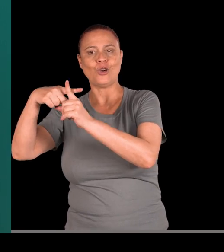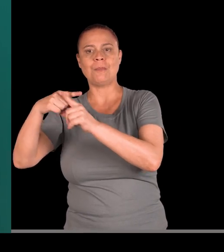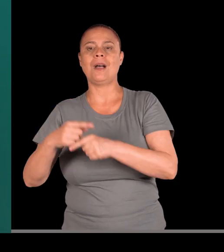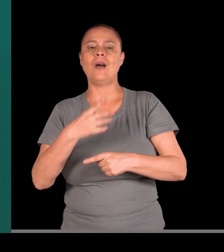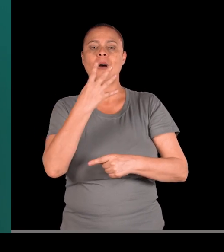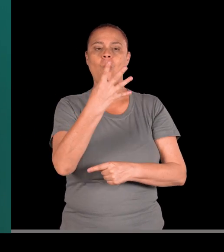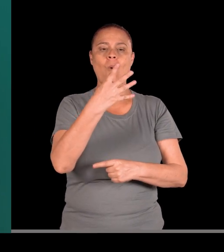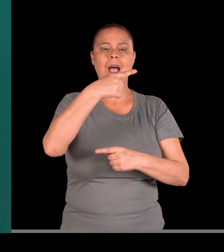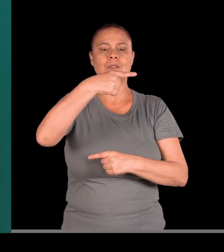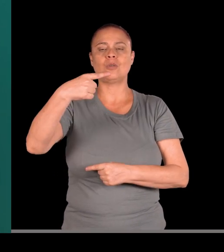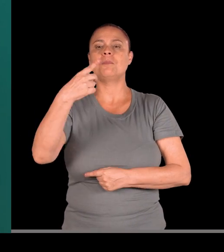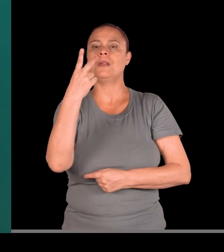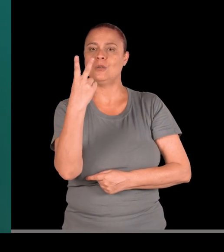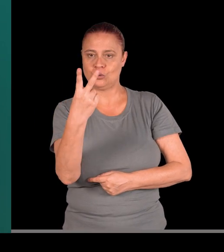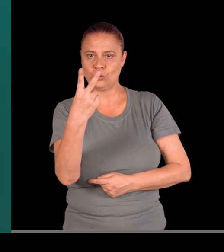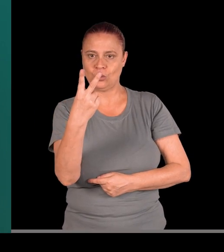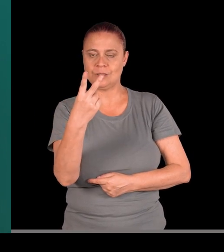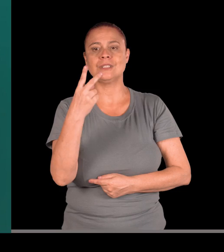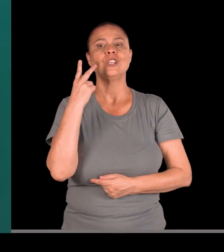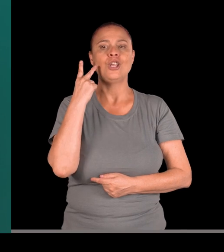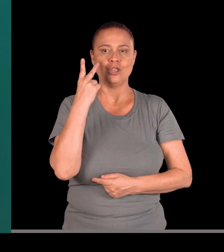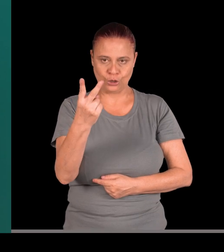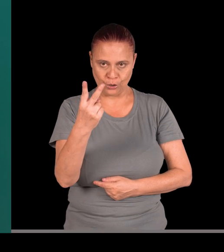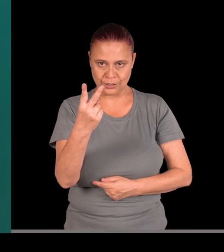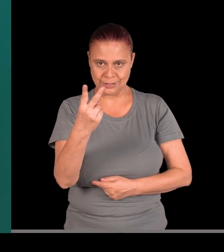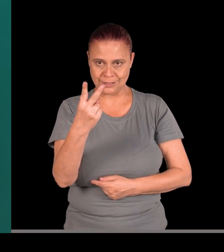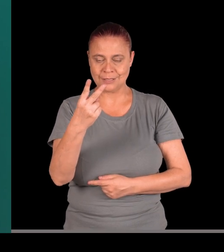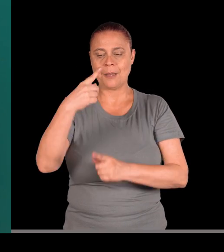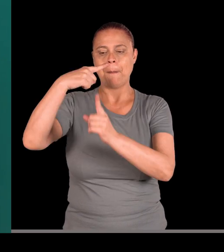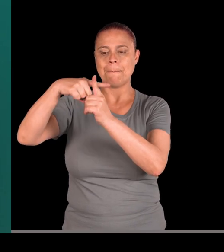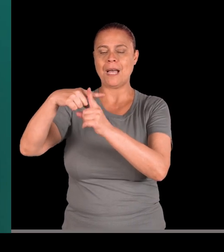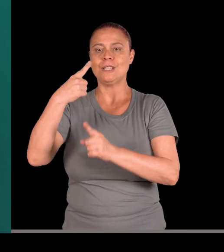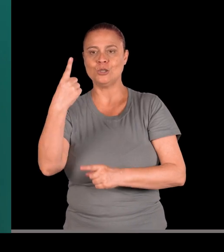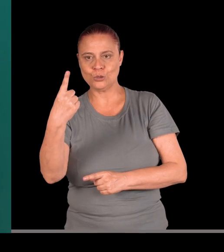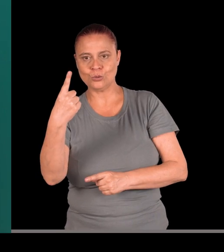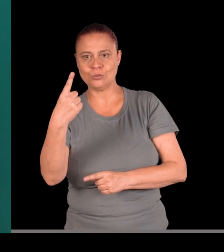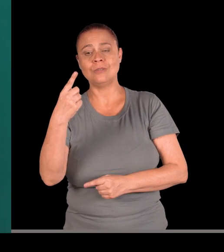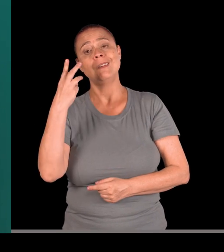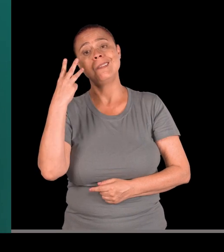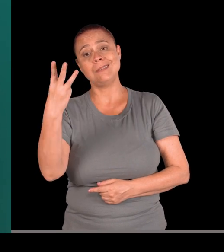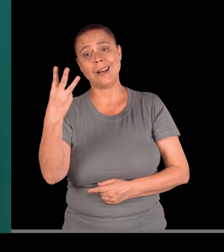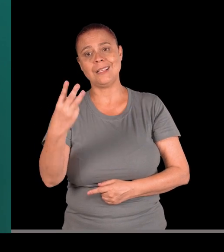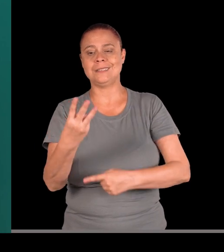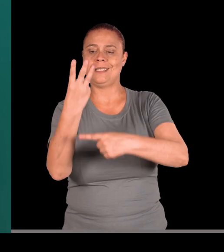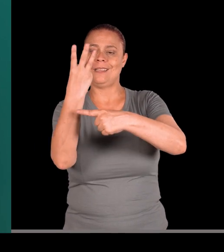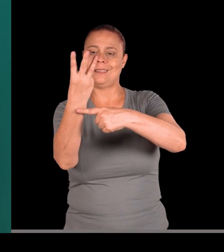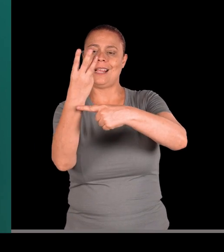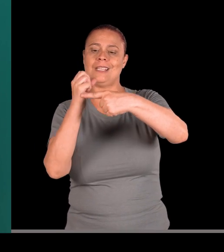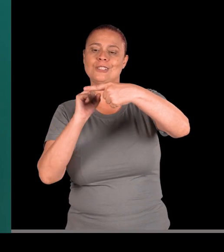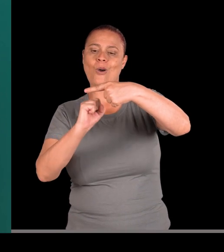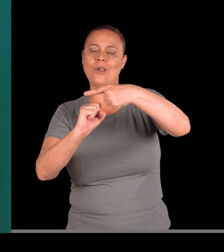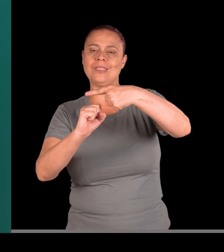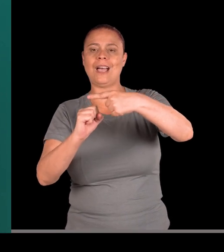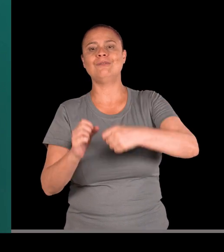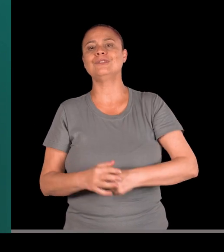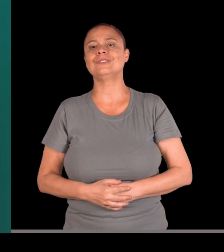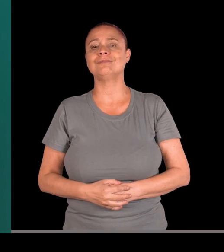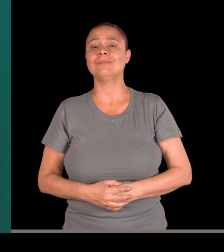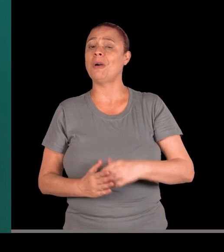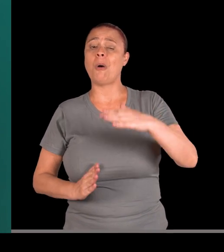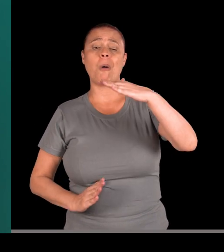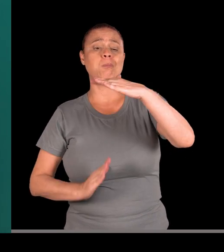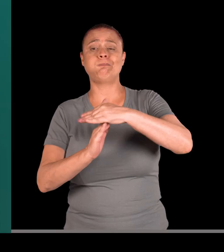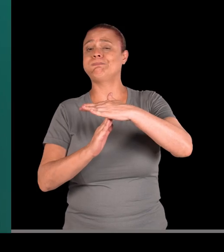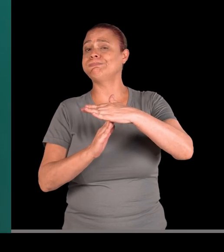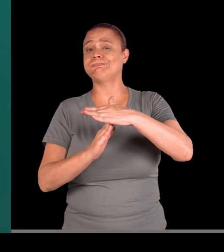soma. 4 menos 2, 2. 2 mais 1, 3. 3